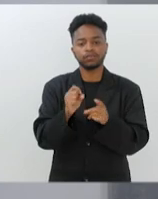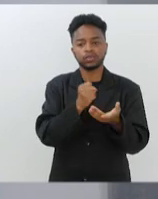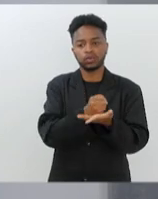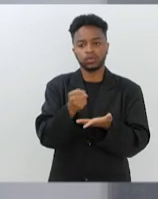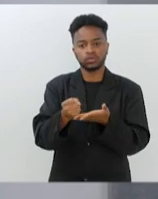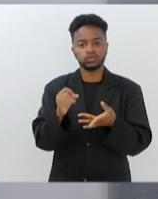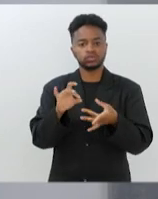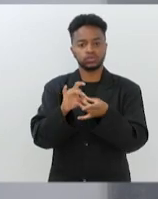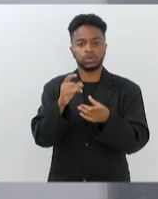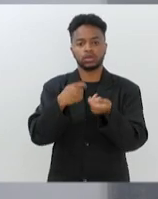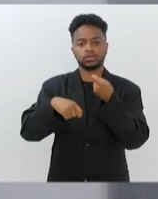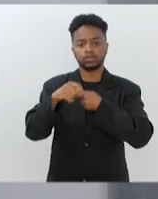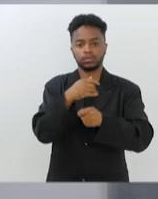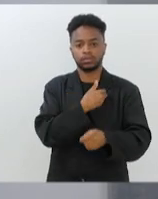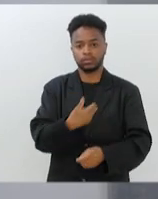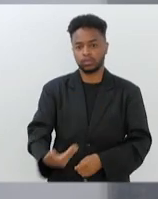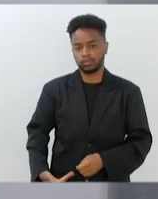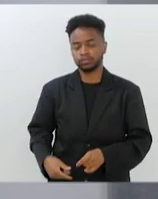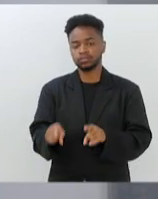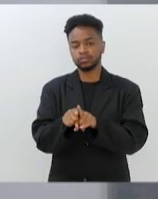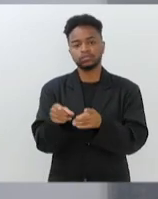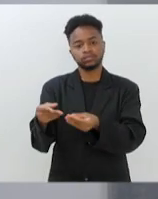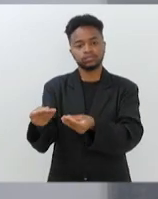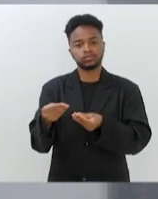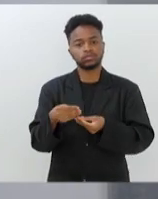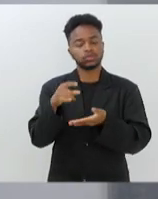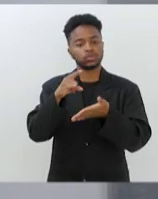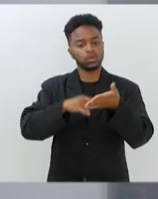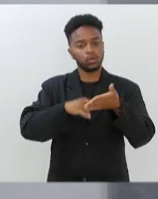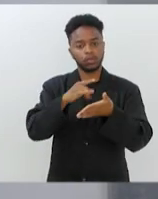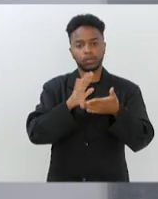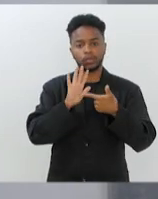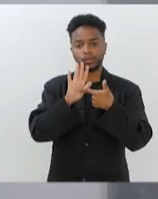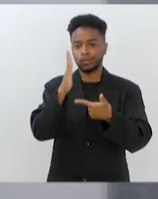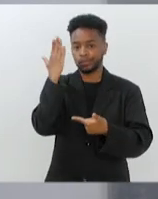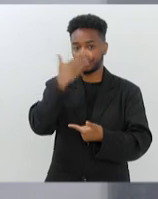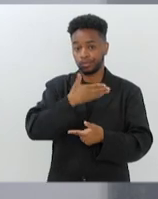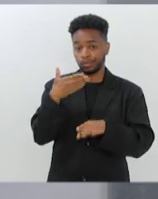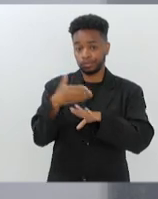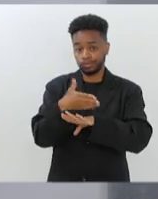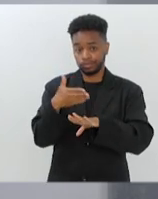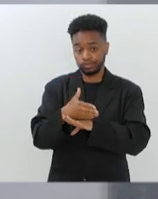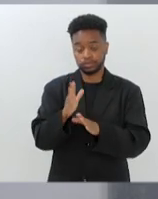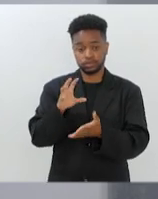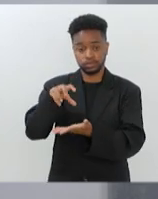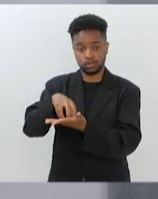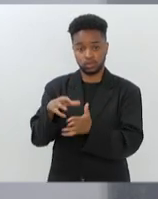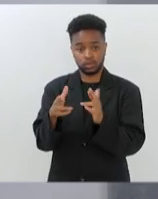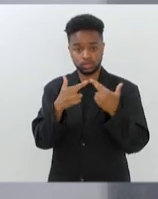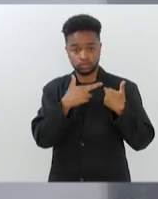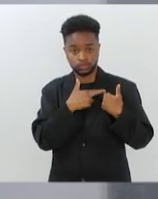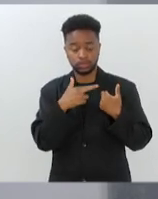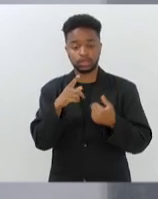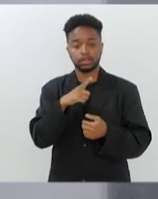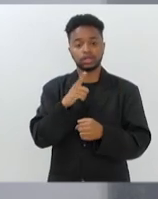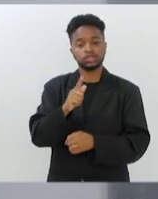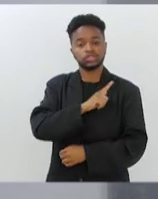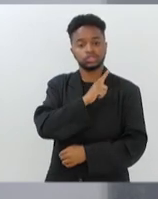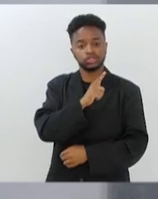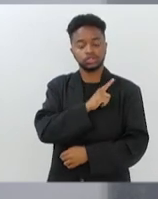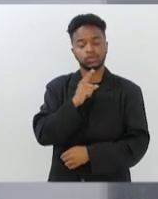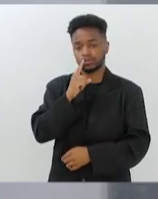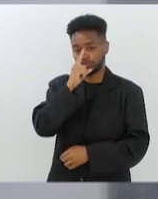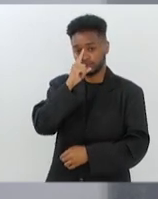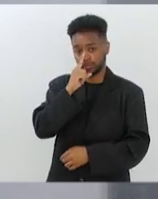a administração pública caminhar também documento que comprove a participação do setor responsável pela gestão de riscos no